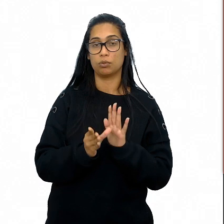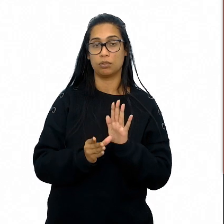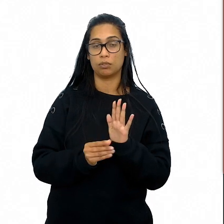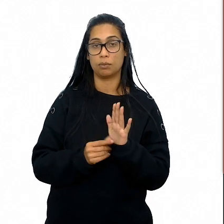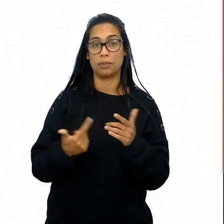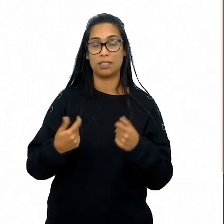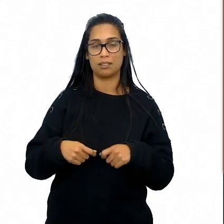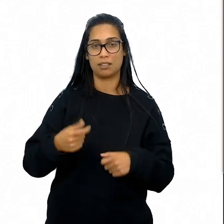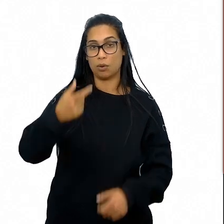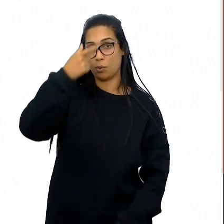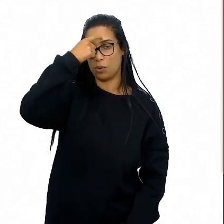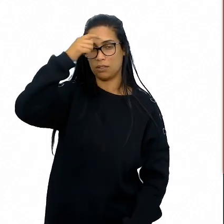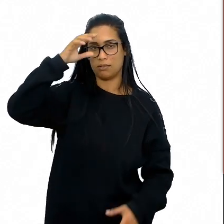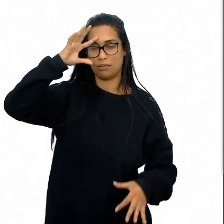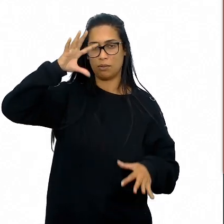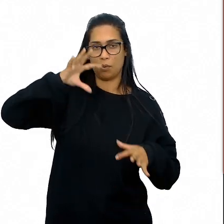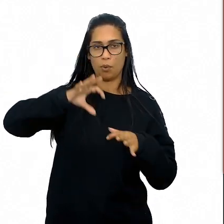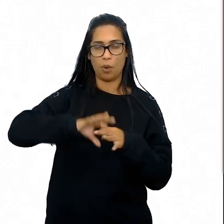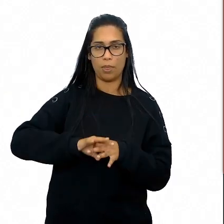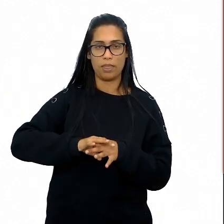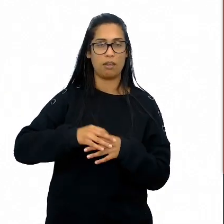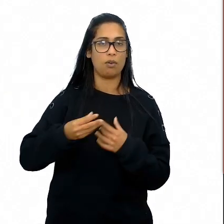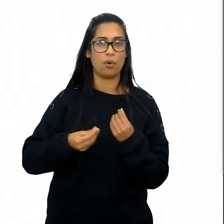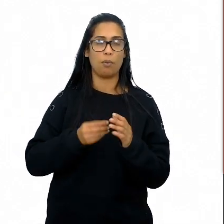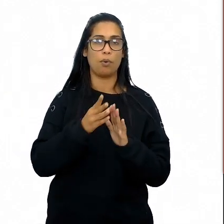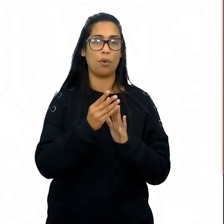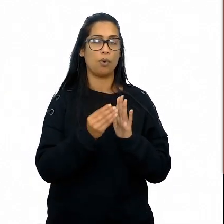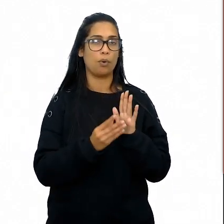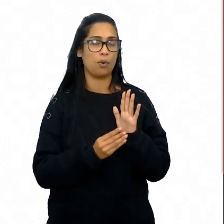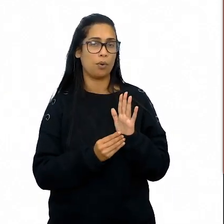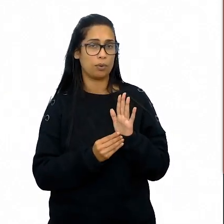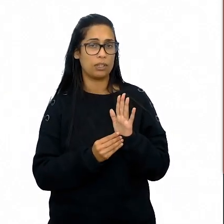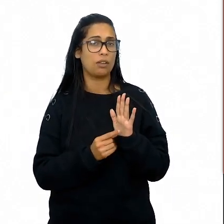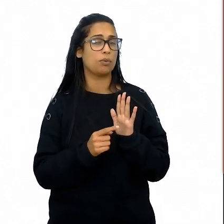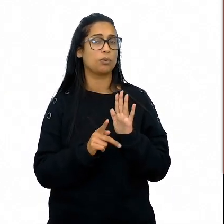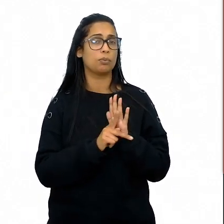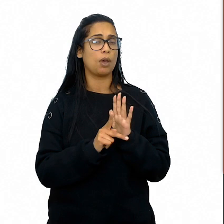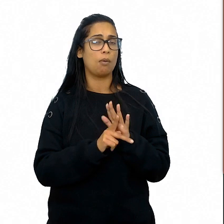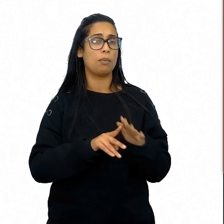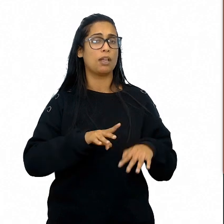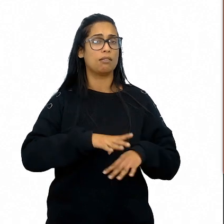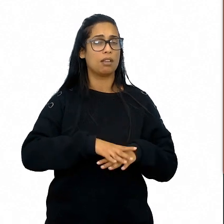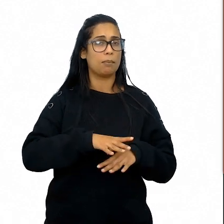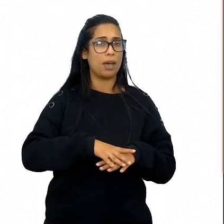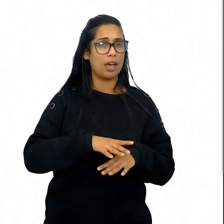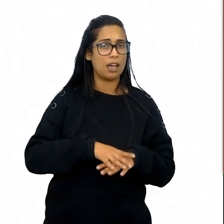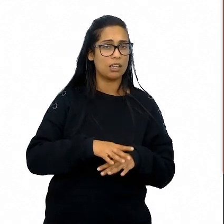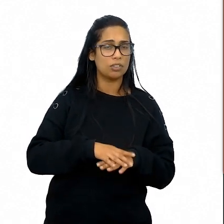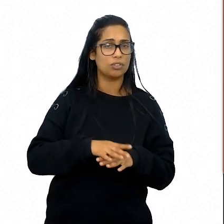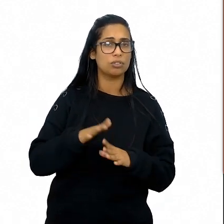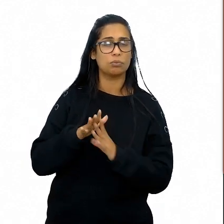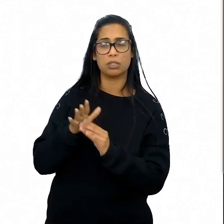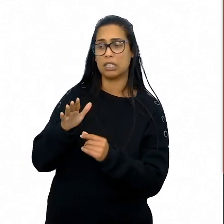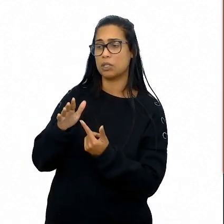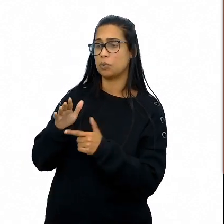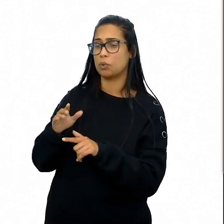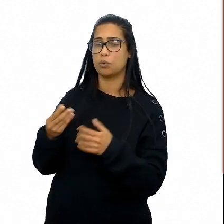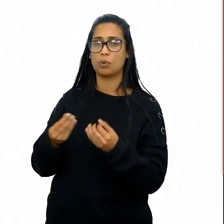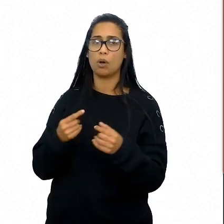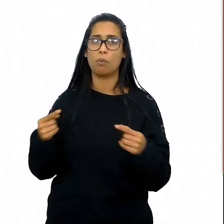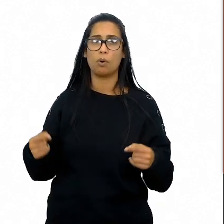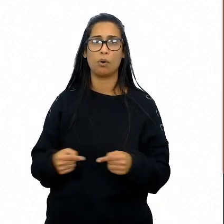consciência de como os conteúdos matemáticos estão relacionados entre si durante a